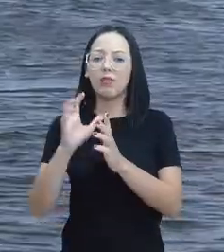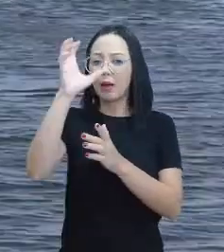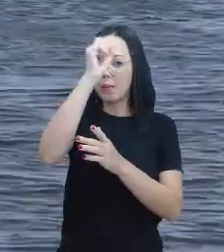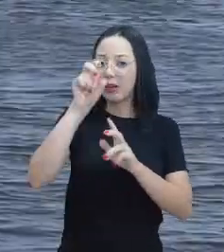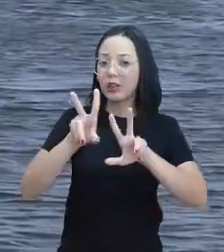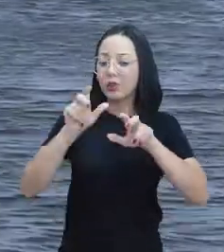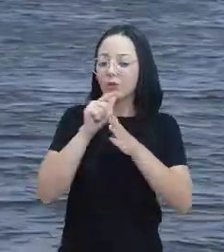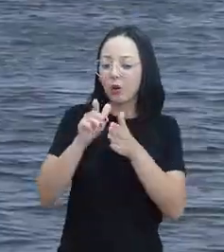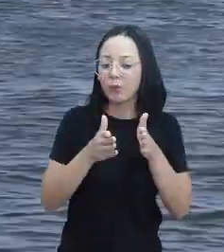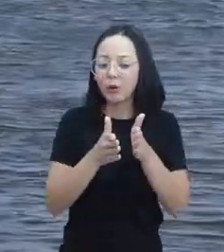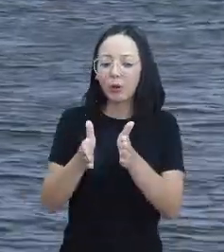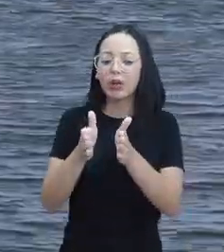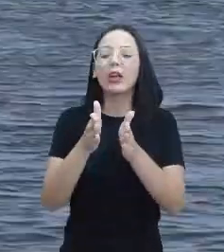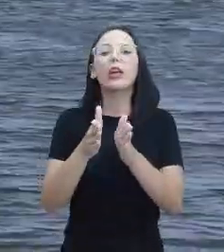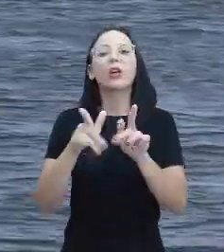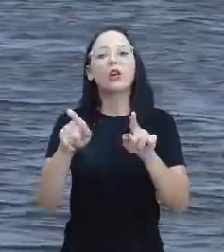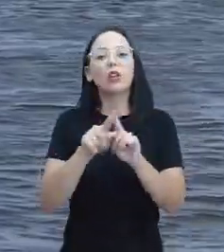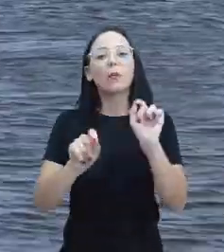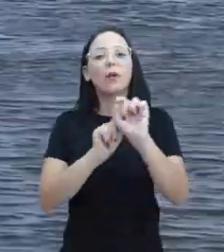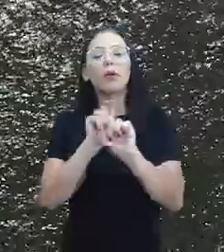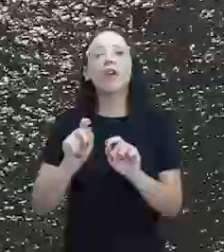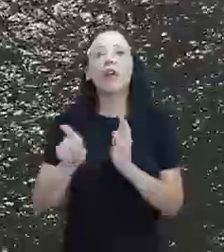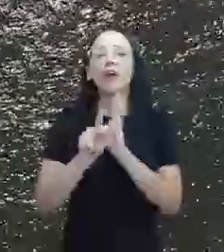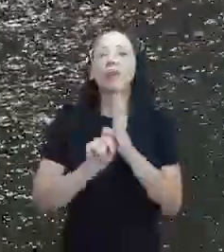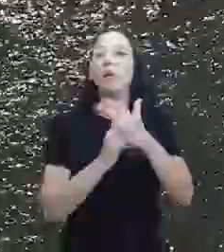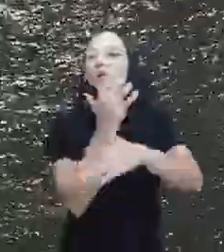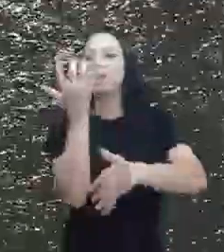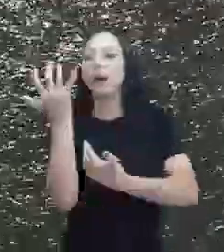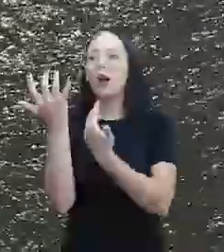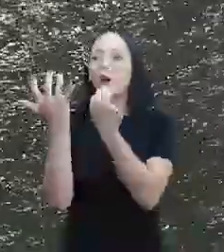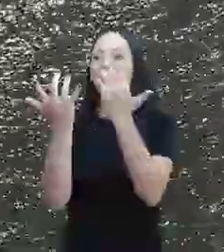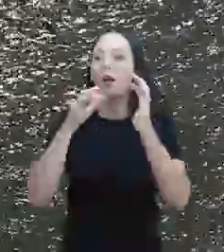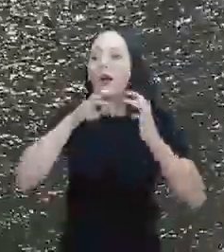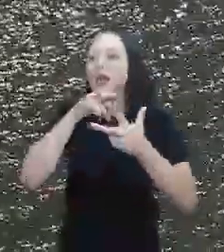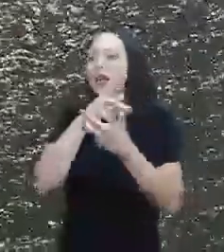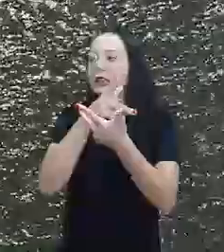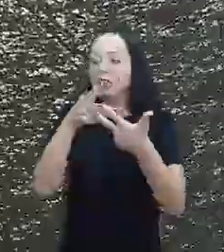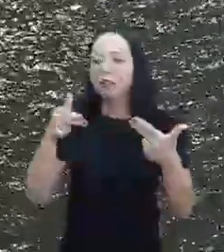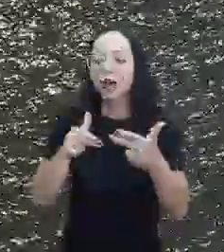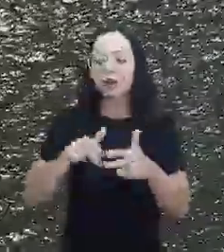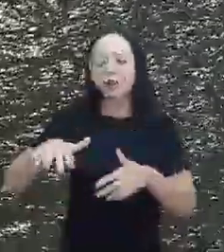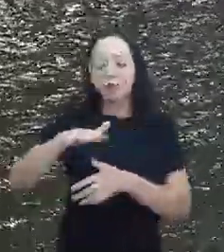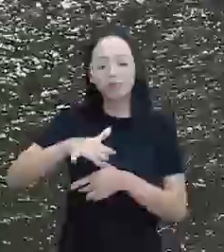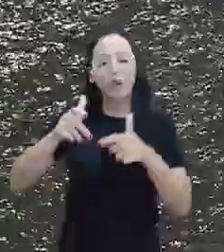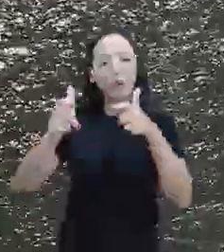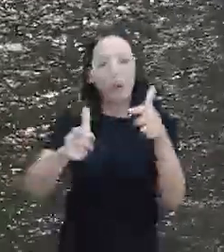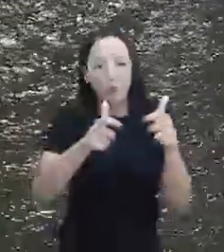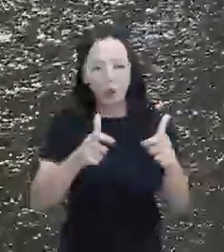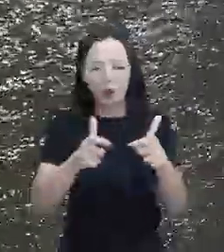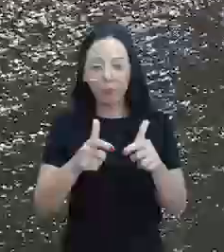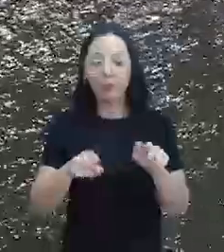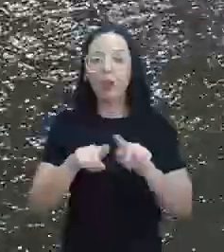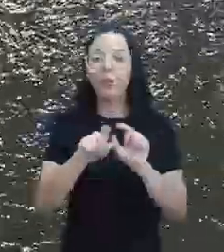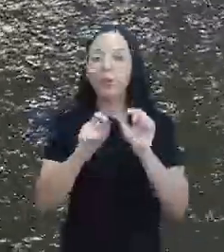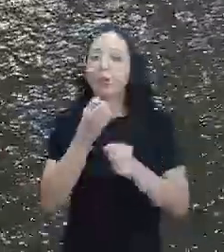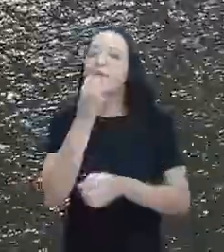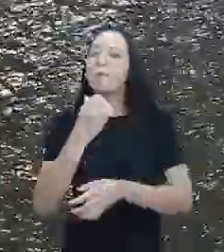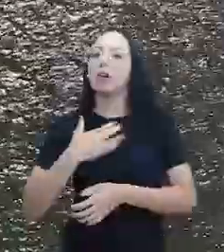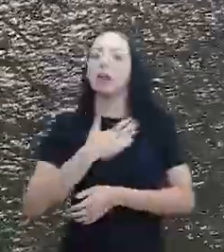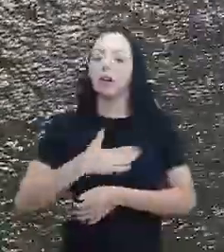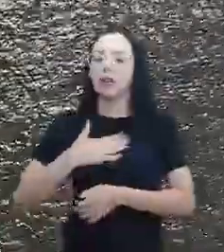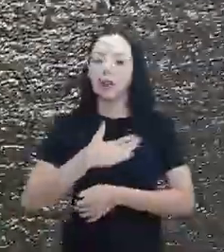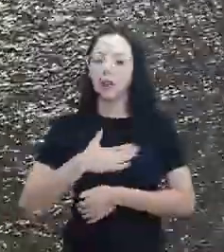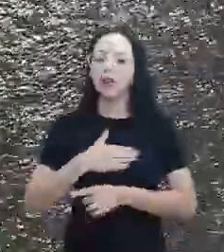sobre o rio, sobre a fauna, a flora do ambiente local. De uma forma bem agradável,